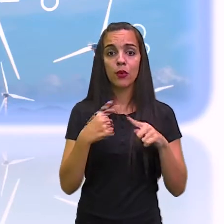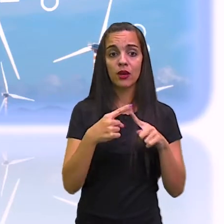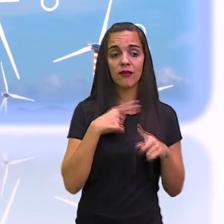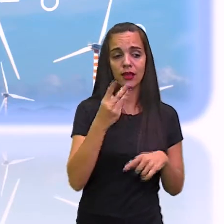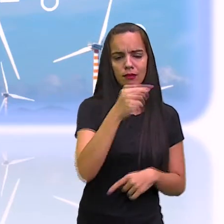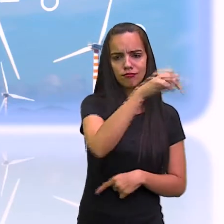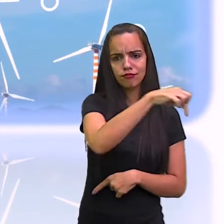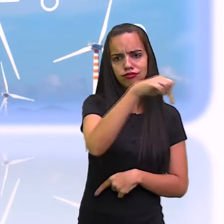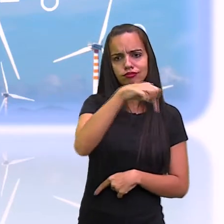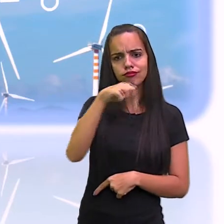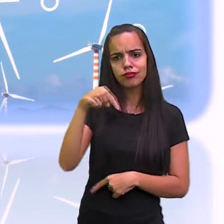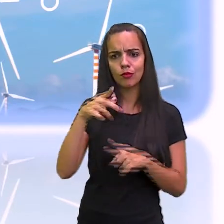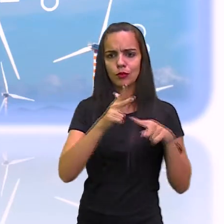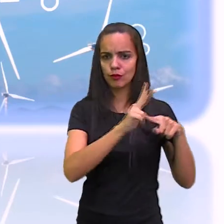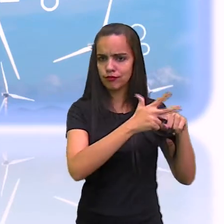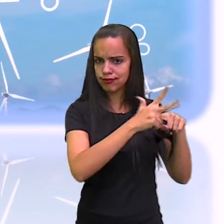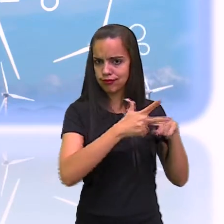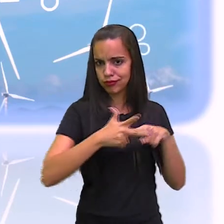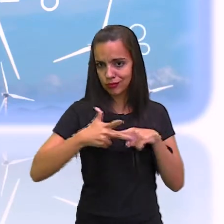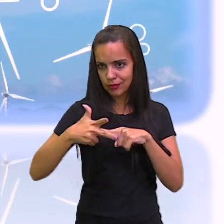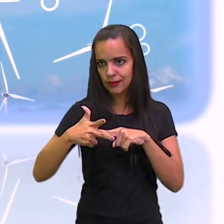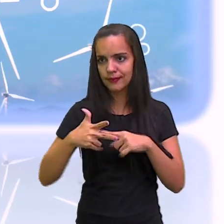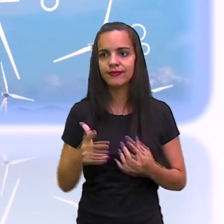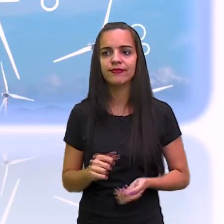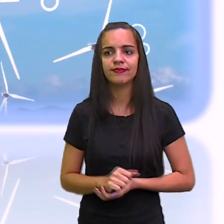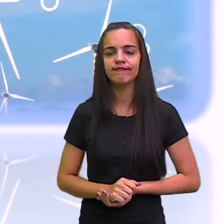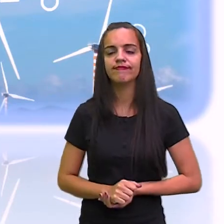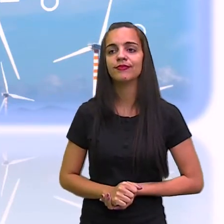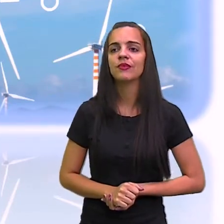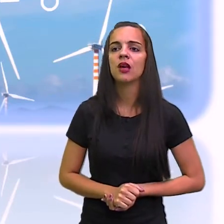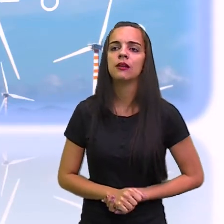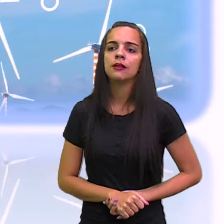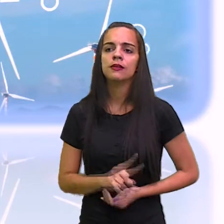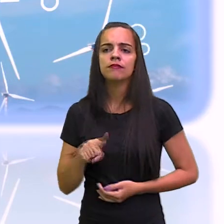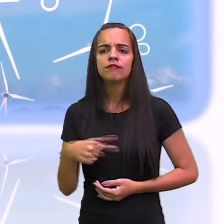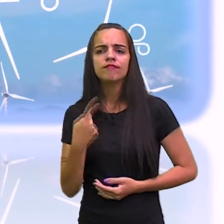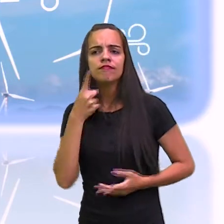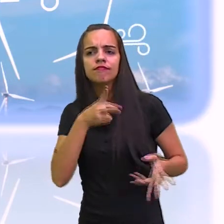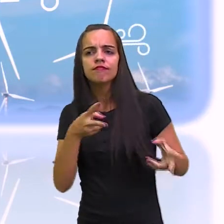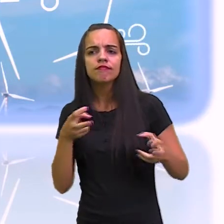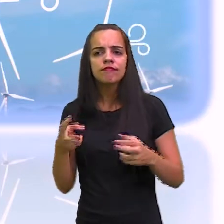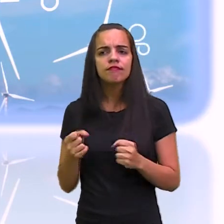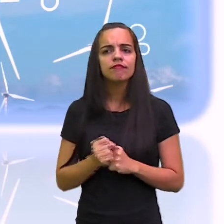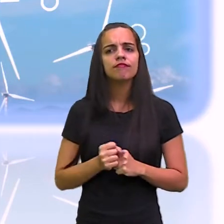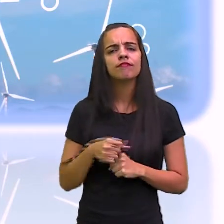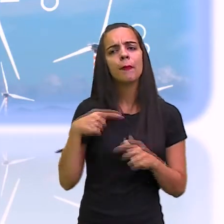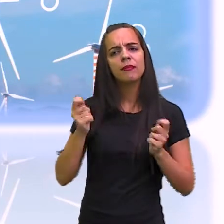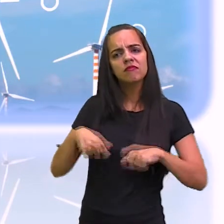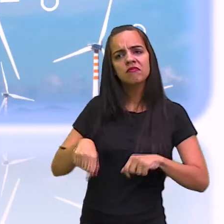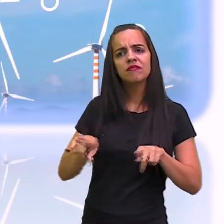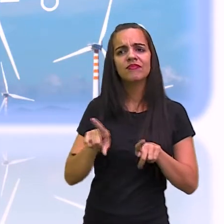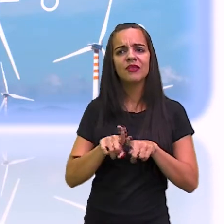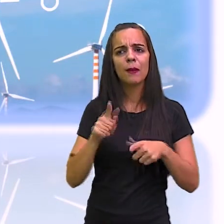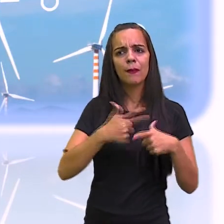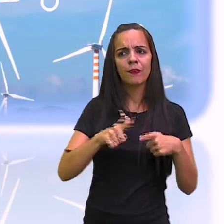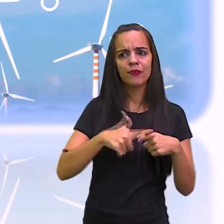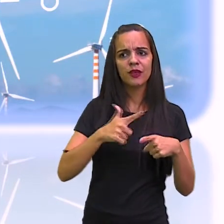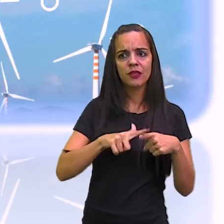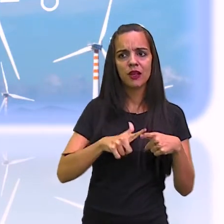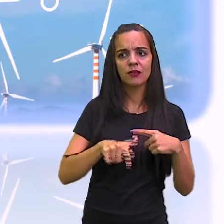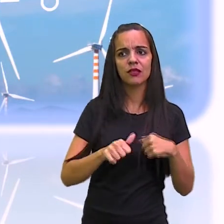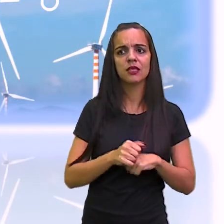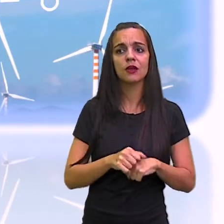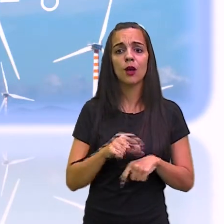com a absorção desse ar para poder gerar energia. A gente também pode ter problemas com a migração